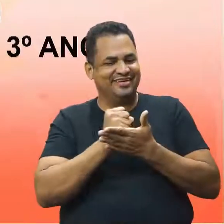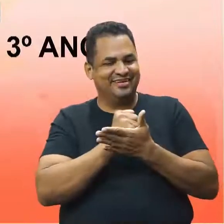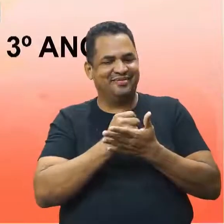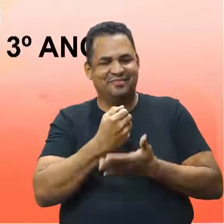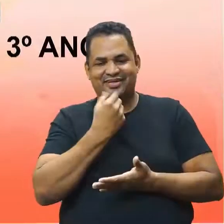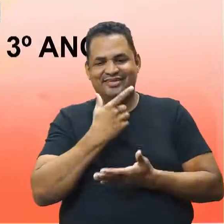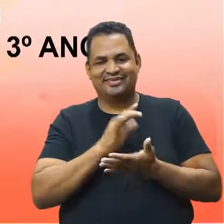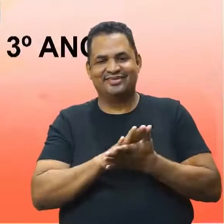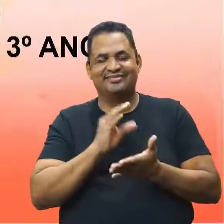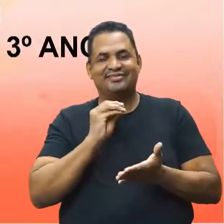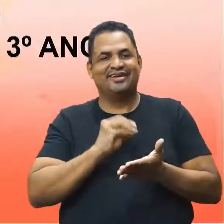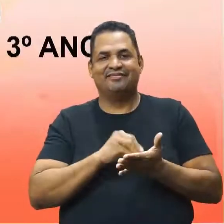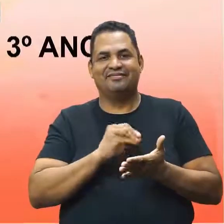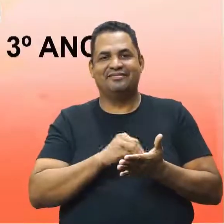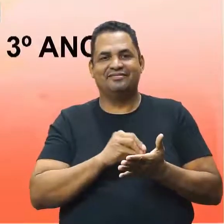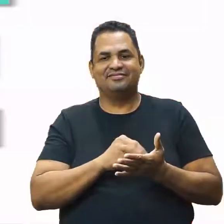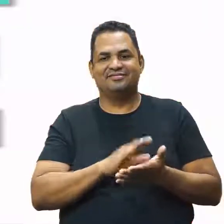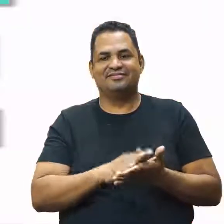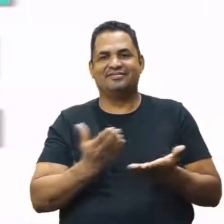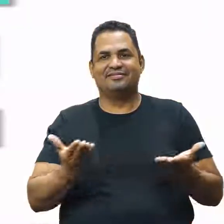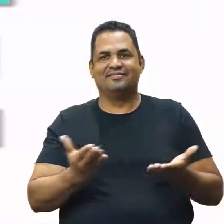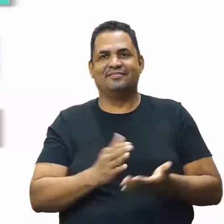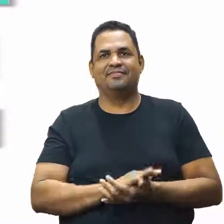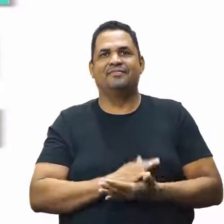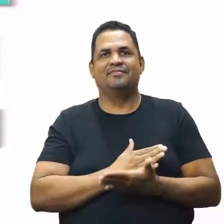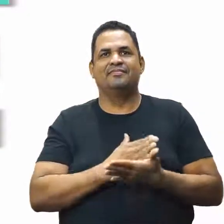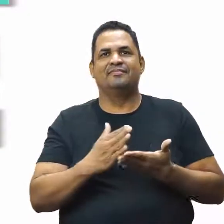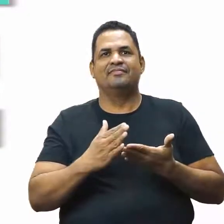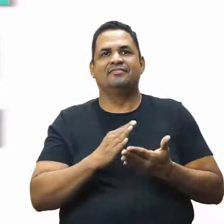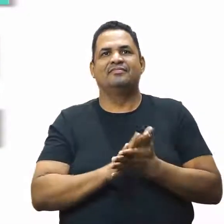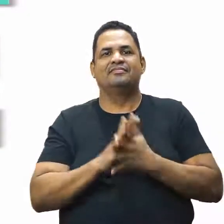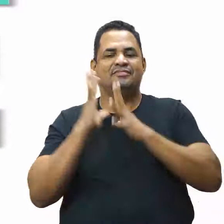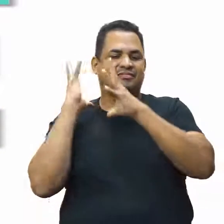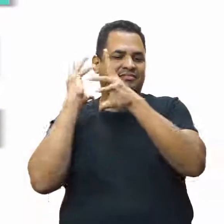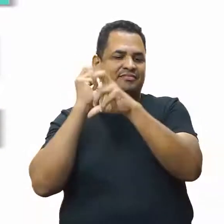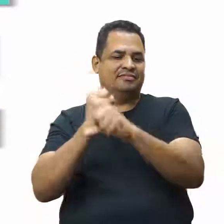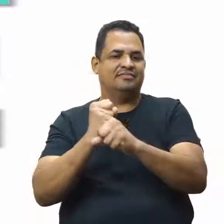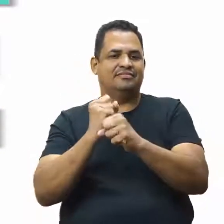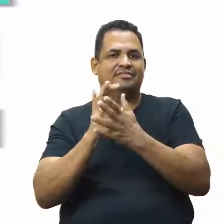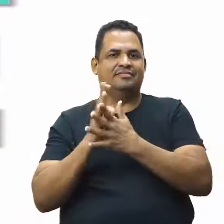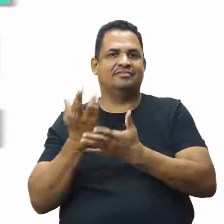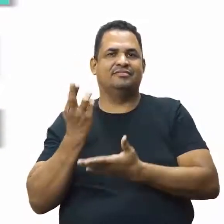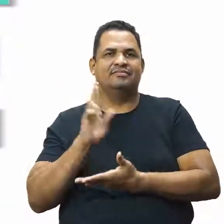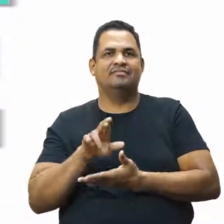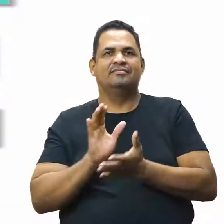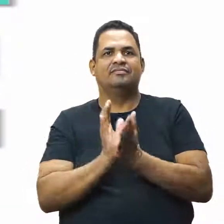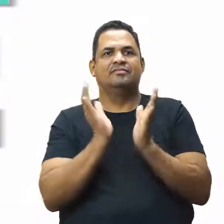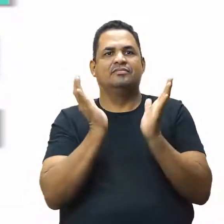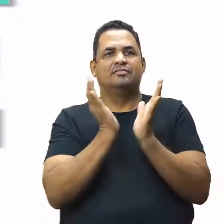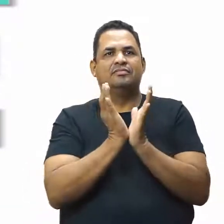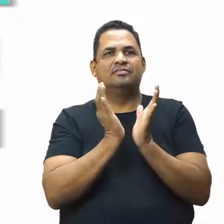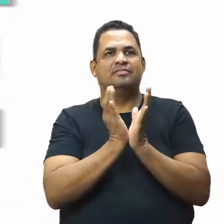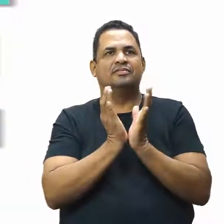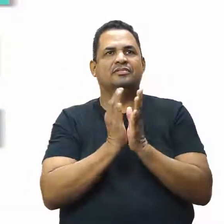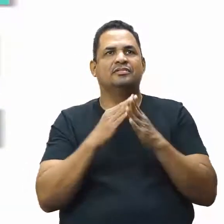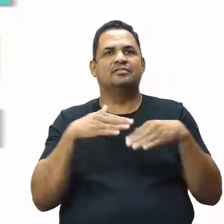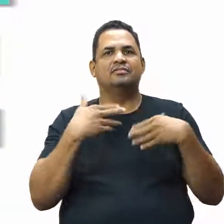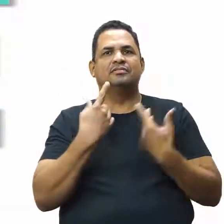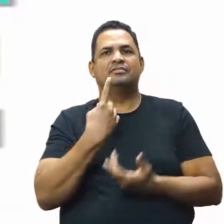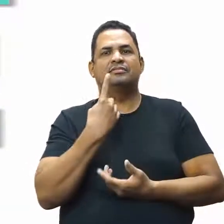ser a falta do remédio. Então vamos lá, revisão para a recuperação da unidade o quê,